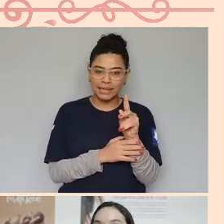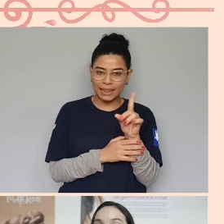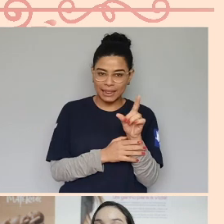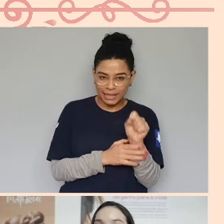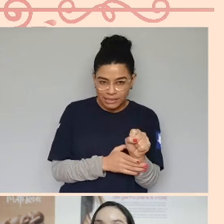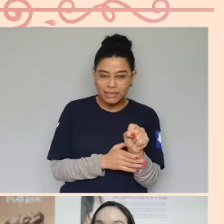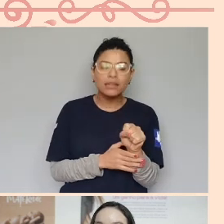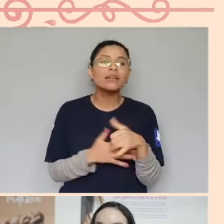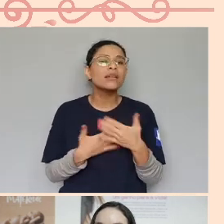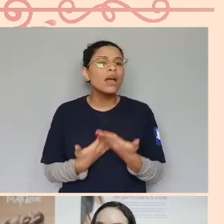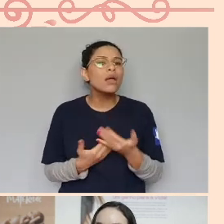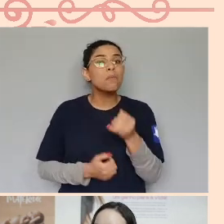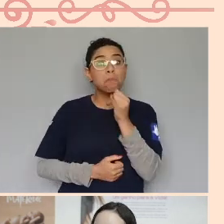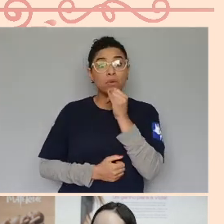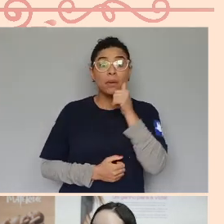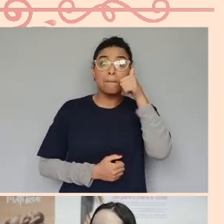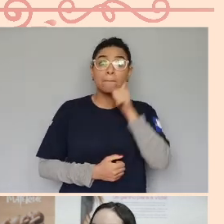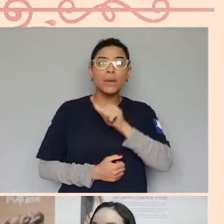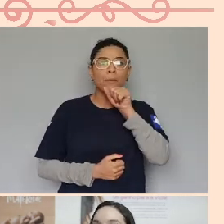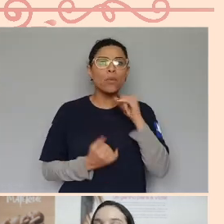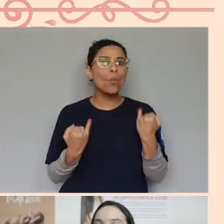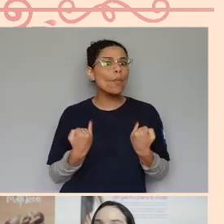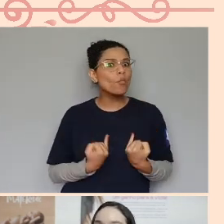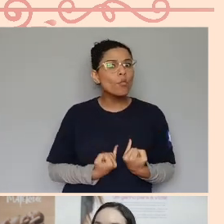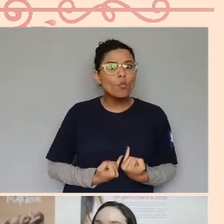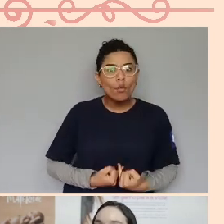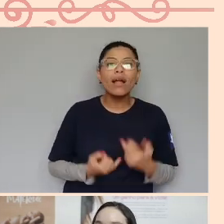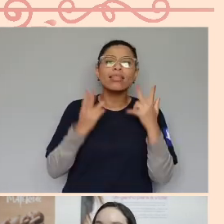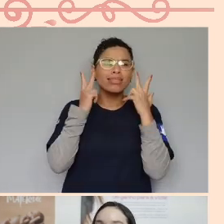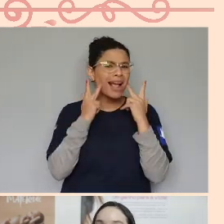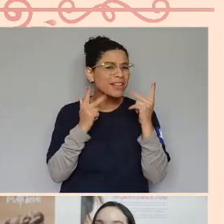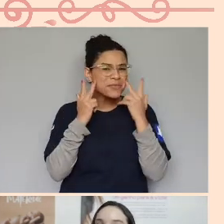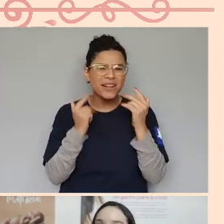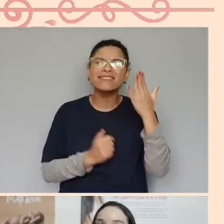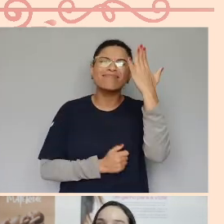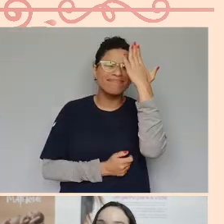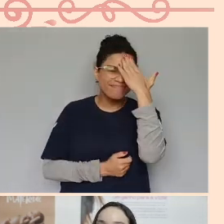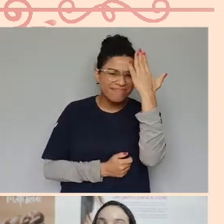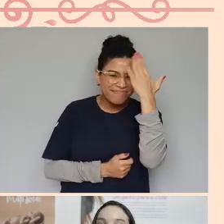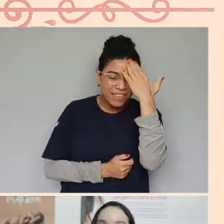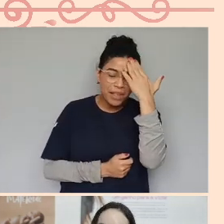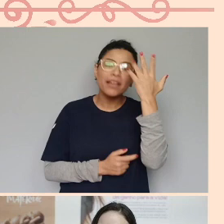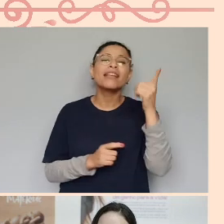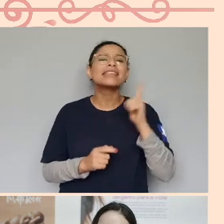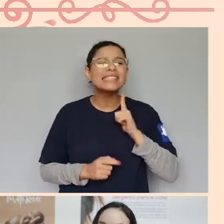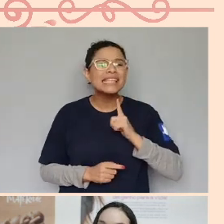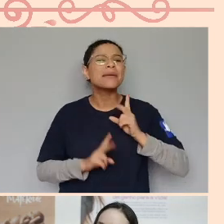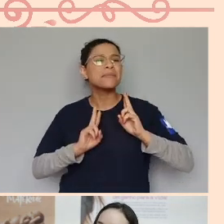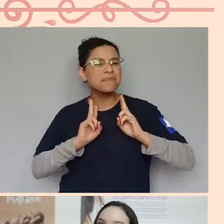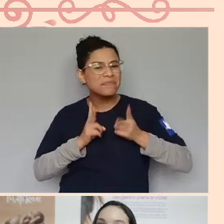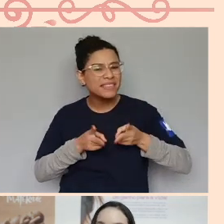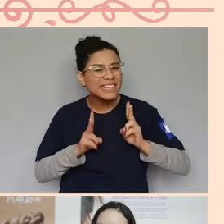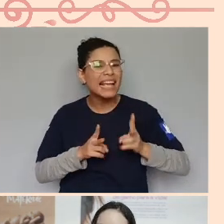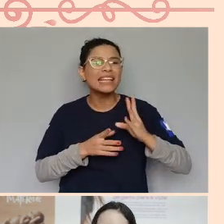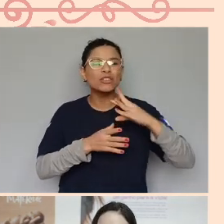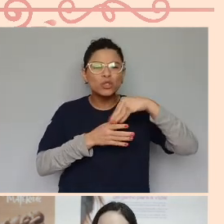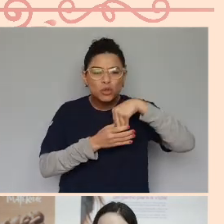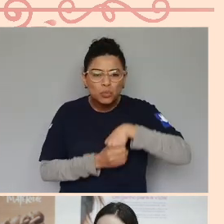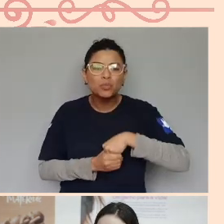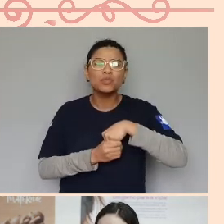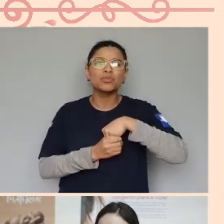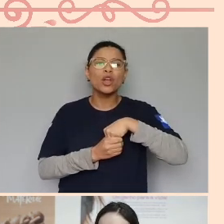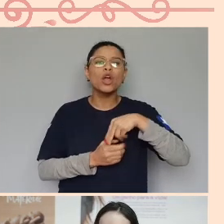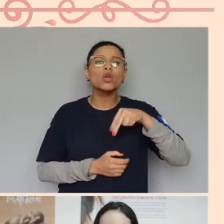das mães gravemente desnutridas, a natureza também é muito sábia, os nutrientes eles são preservados, mesmo com a mãe